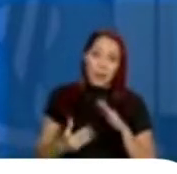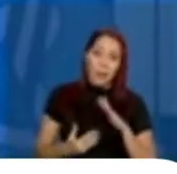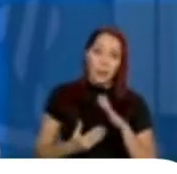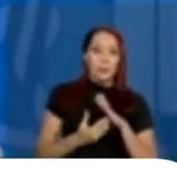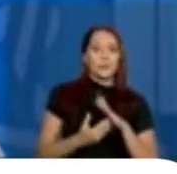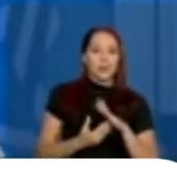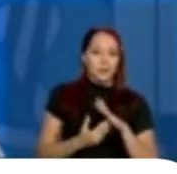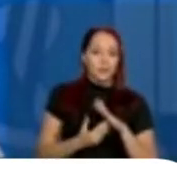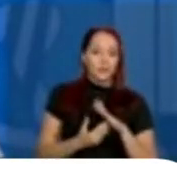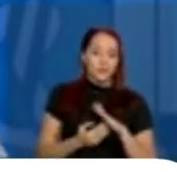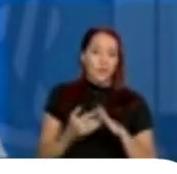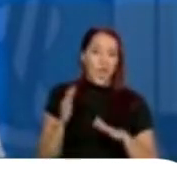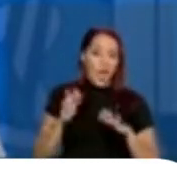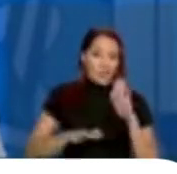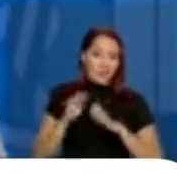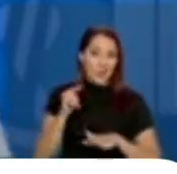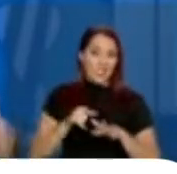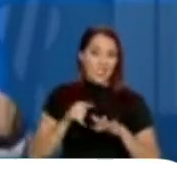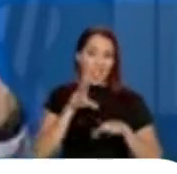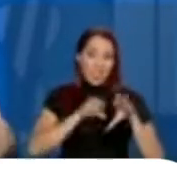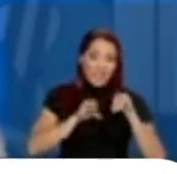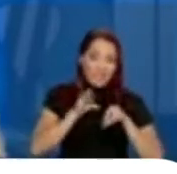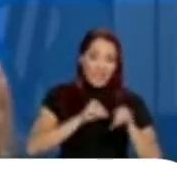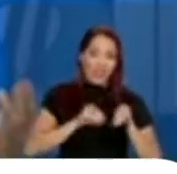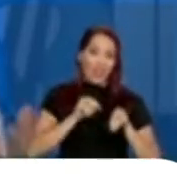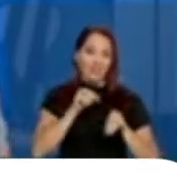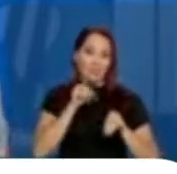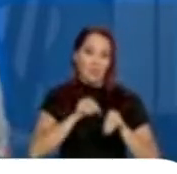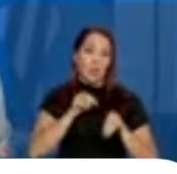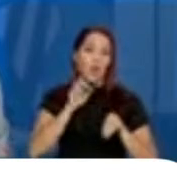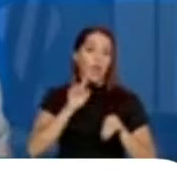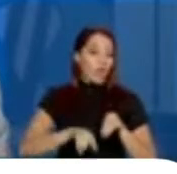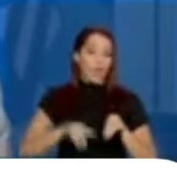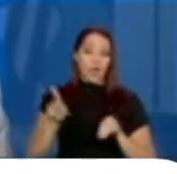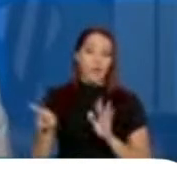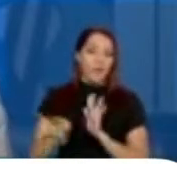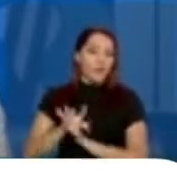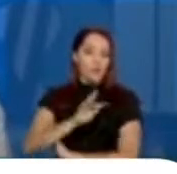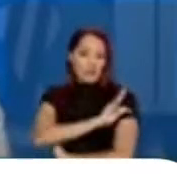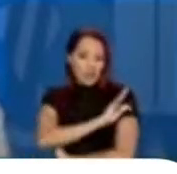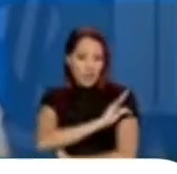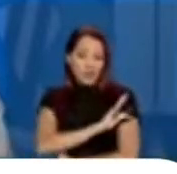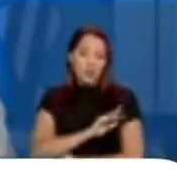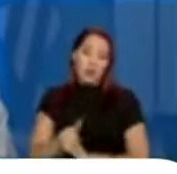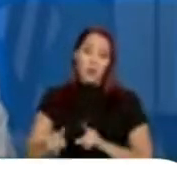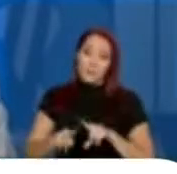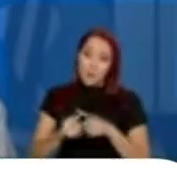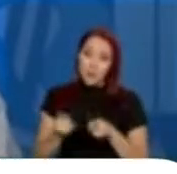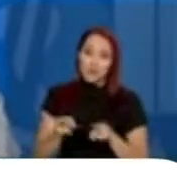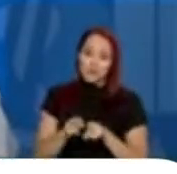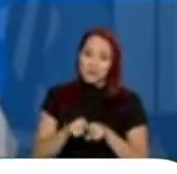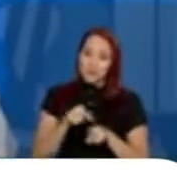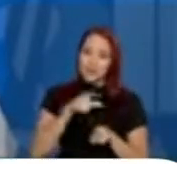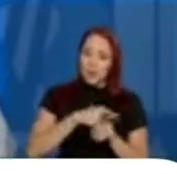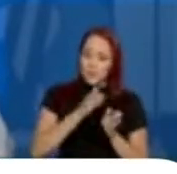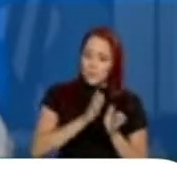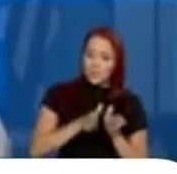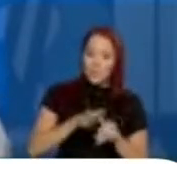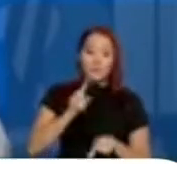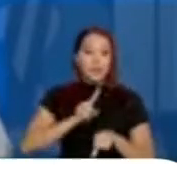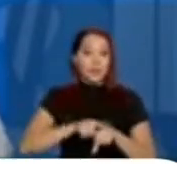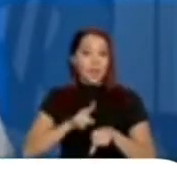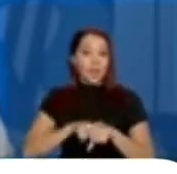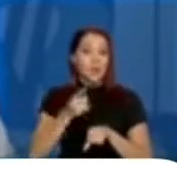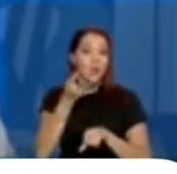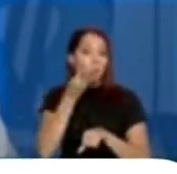limitações, as limitações são inerentes às próprias técnicas, mas também são inerentes aos processos. Tempo de